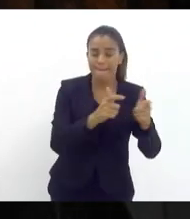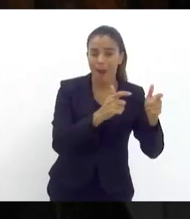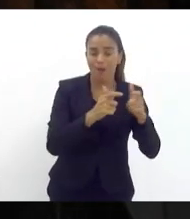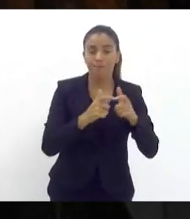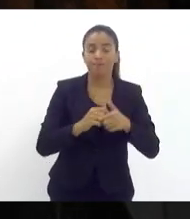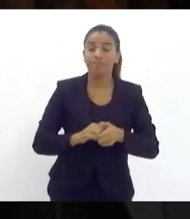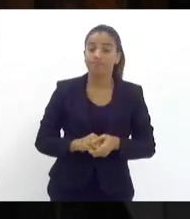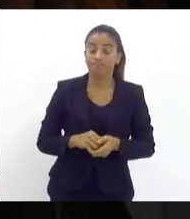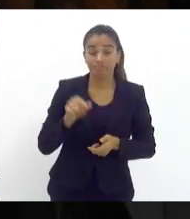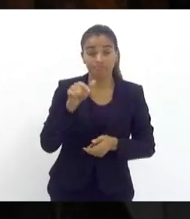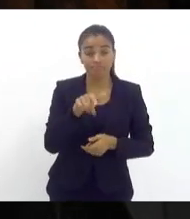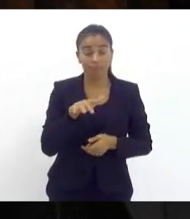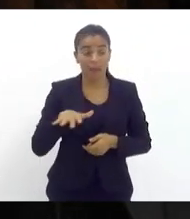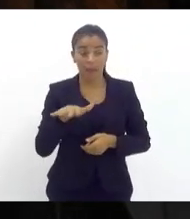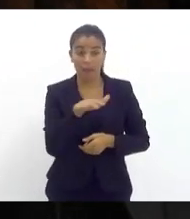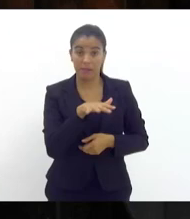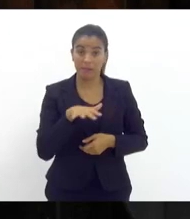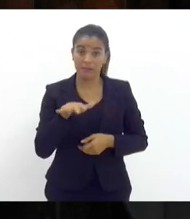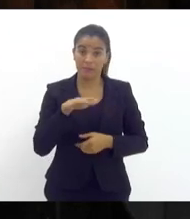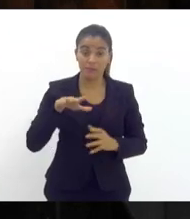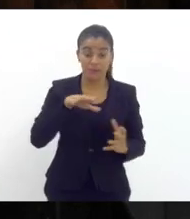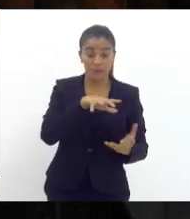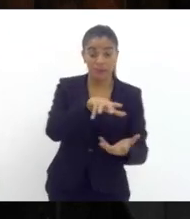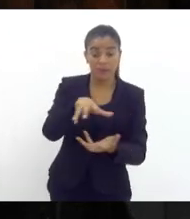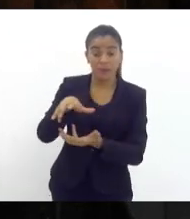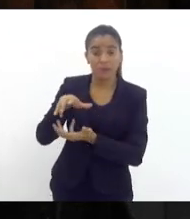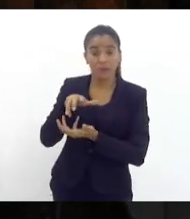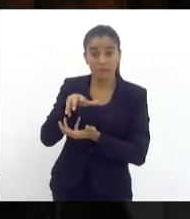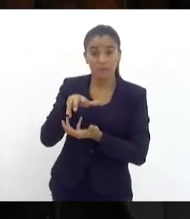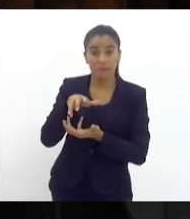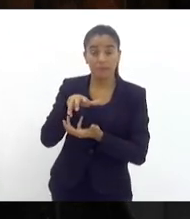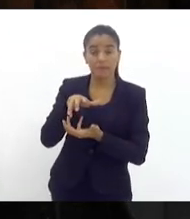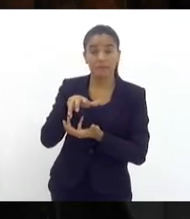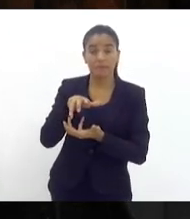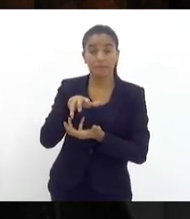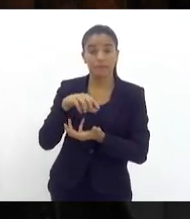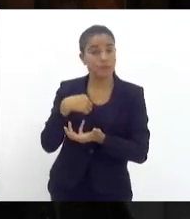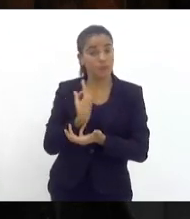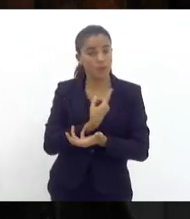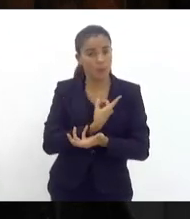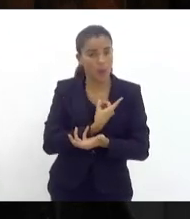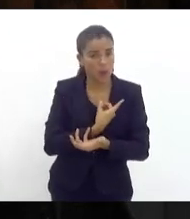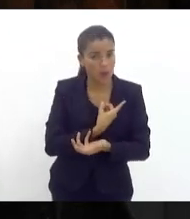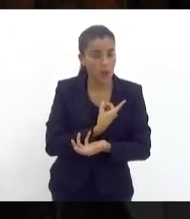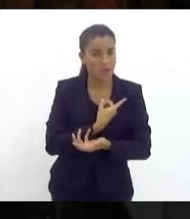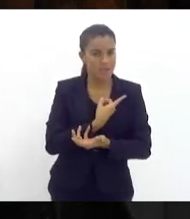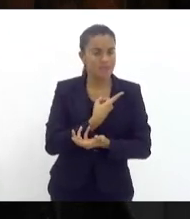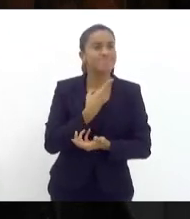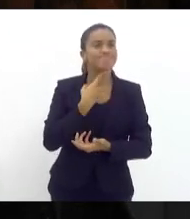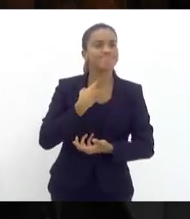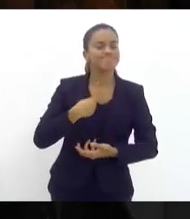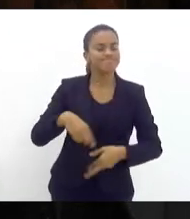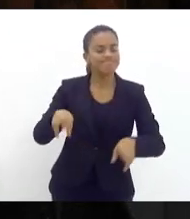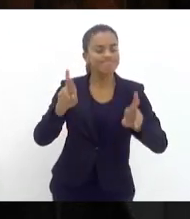é esse o planeta senhor presidente que nós desejamos